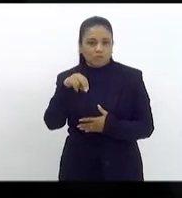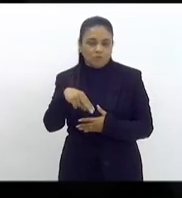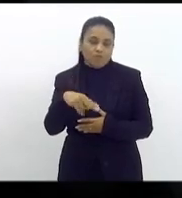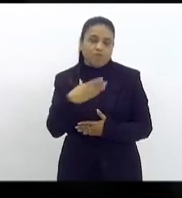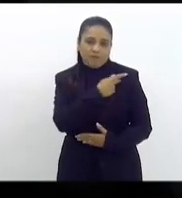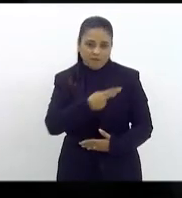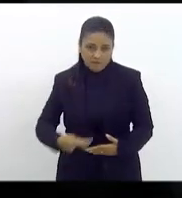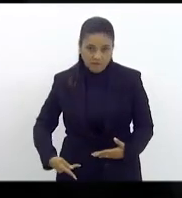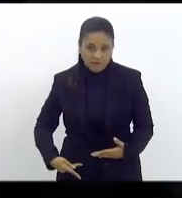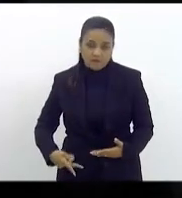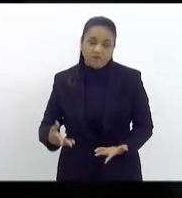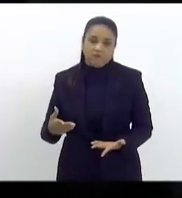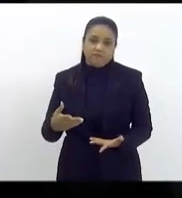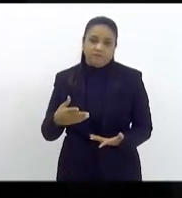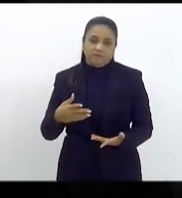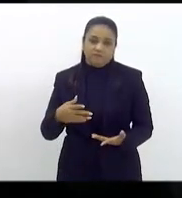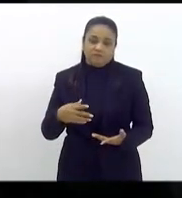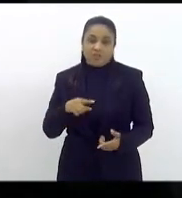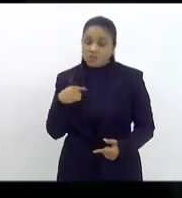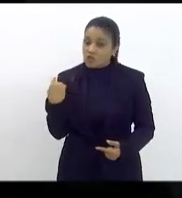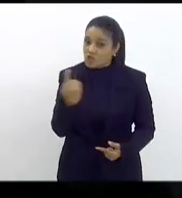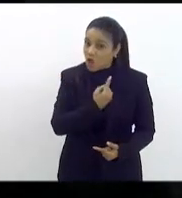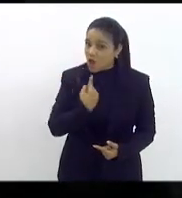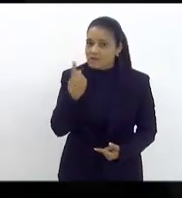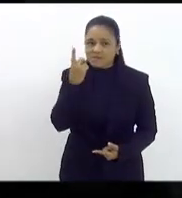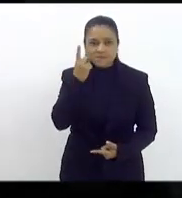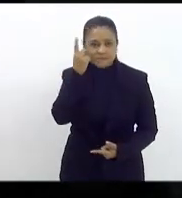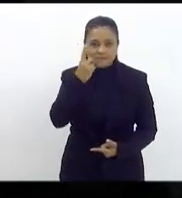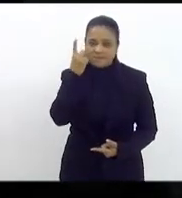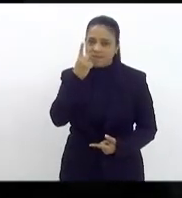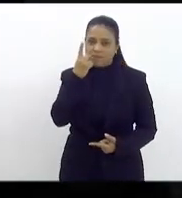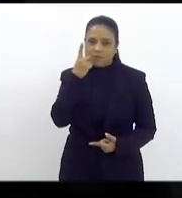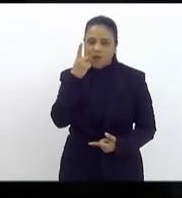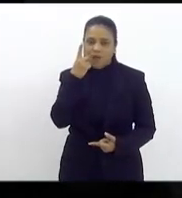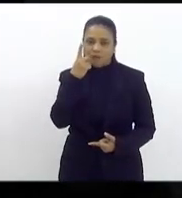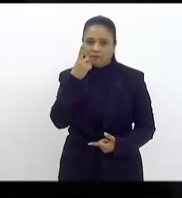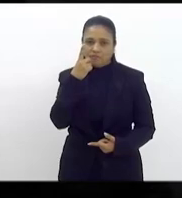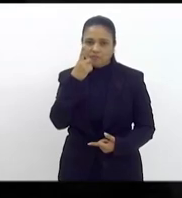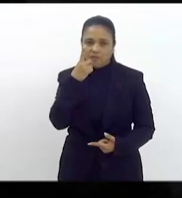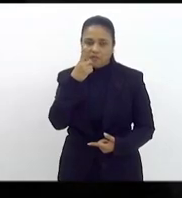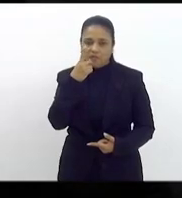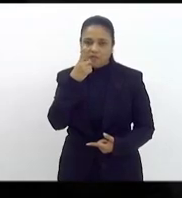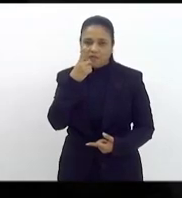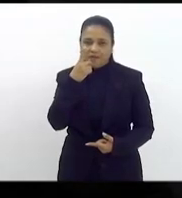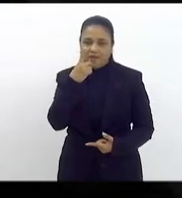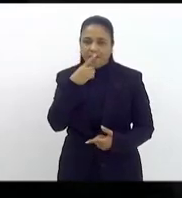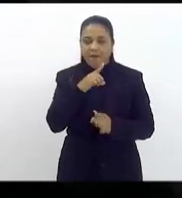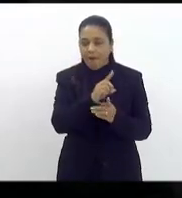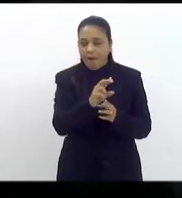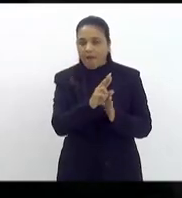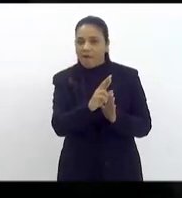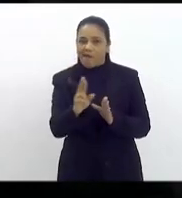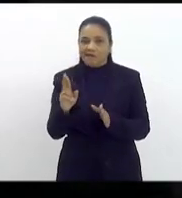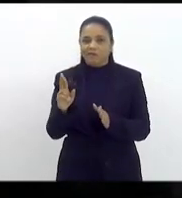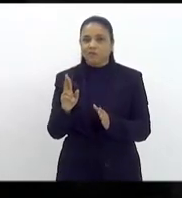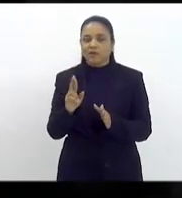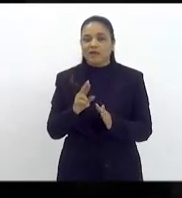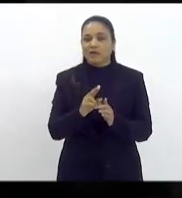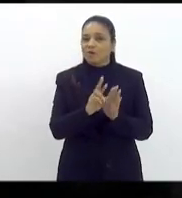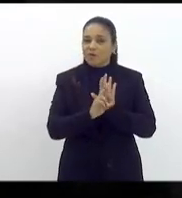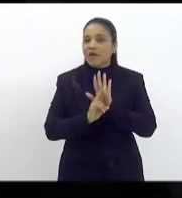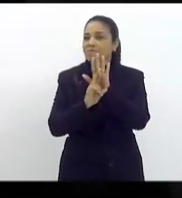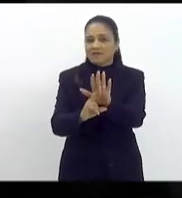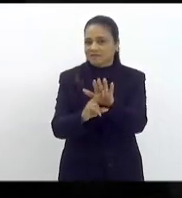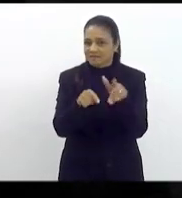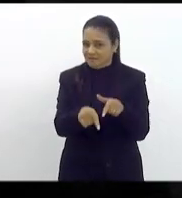me permite. Nós não somos, nós, deputados, não temos que ser coadjuvantes de nada nesse debate. Os coadjuvantes têm que ser